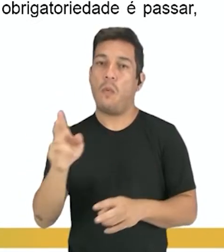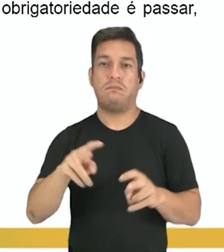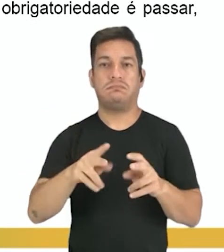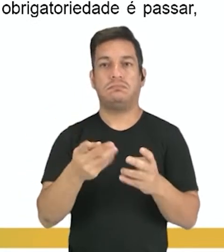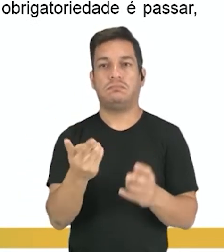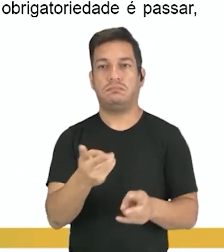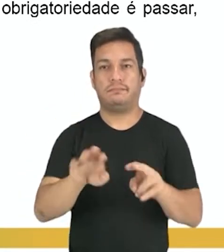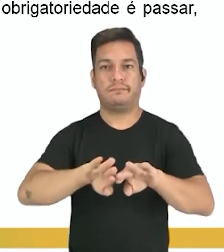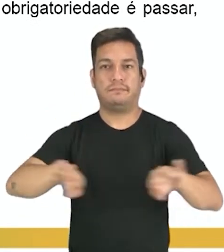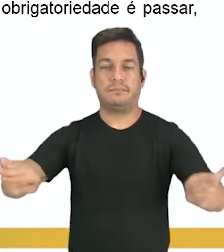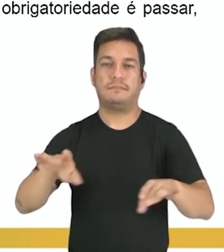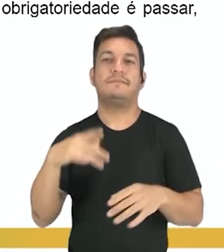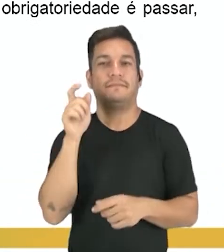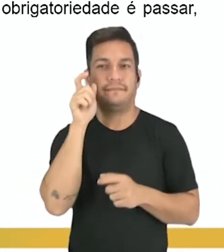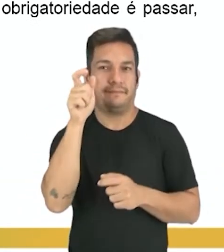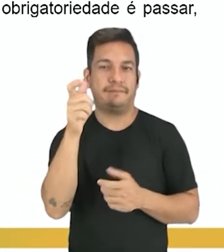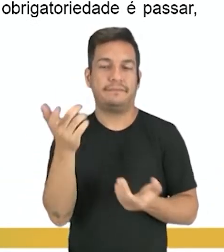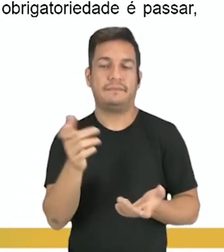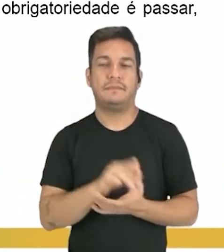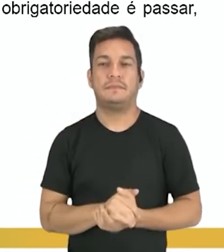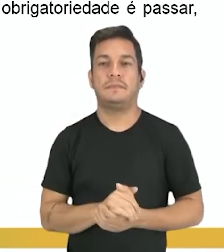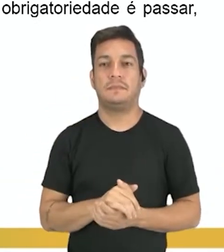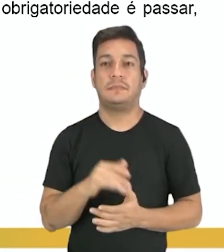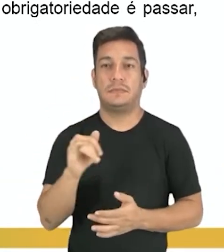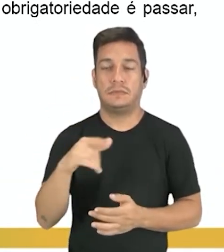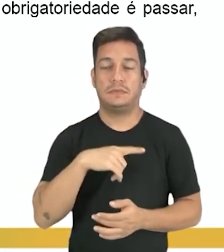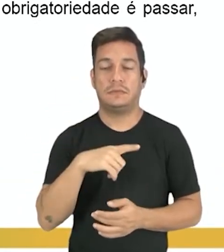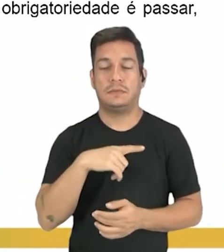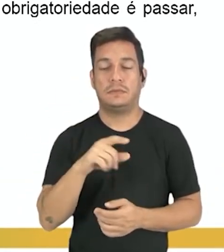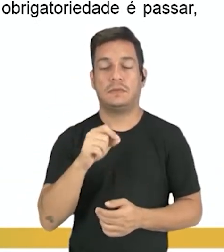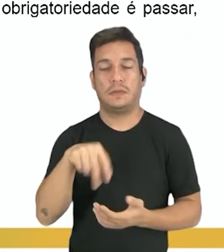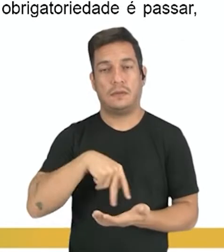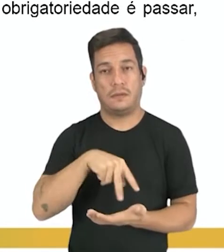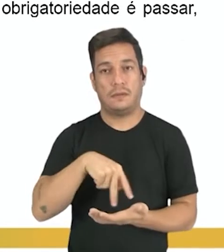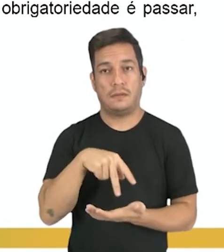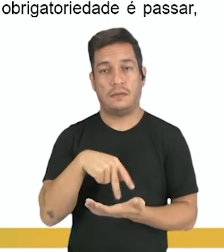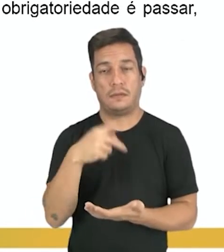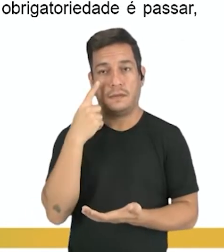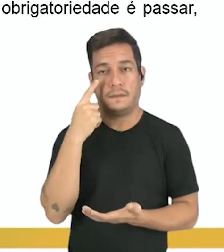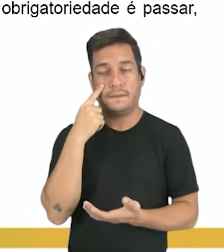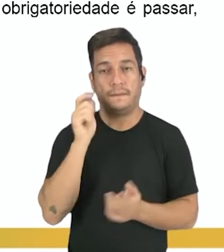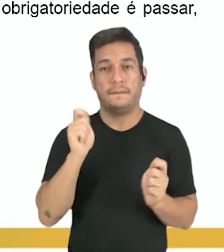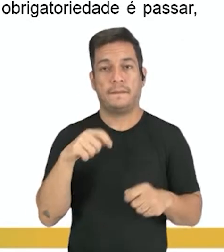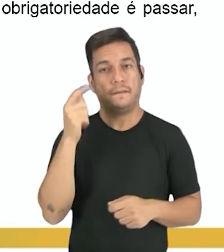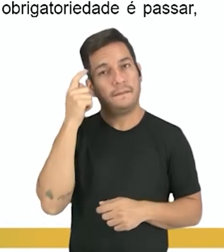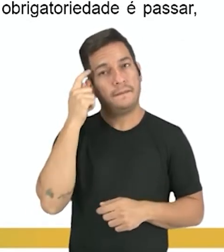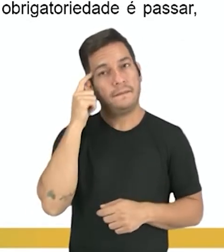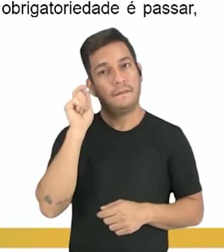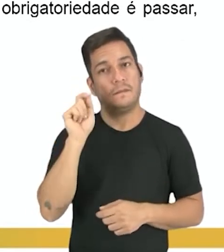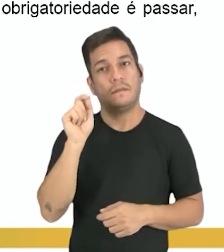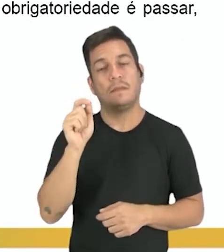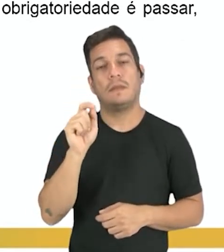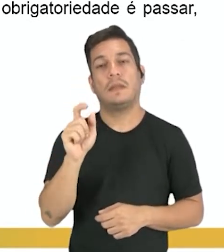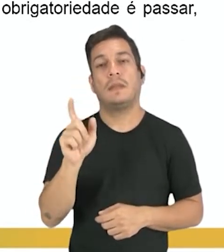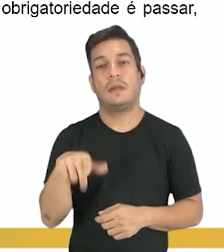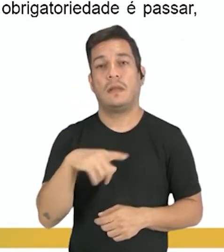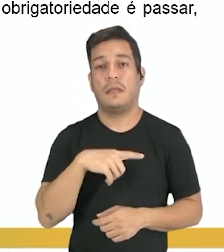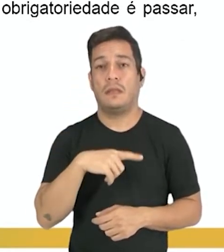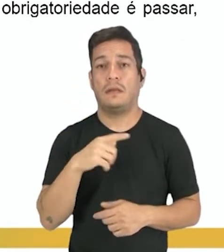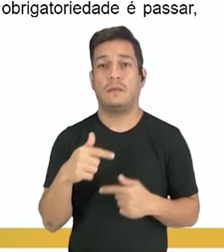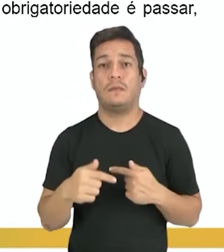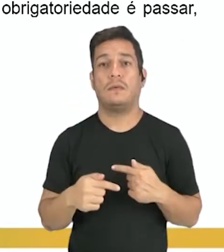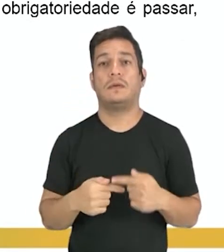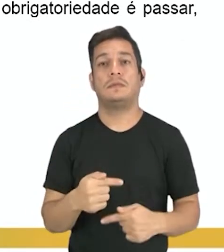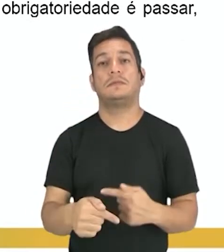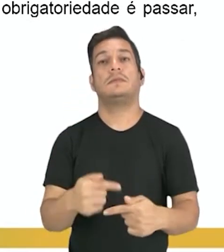muito interessante né se a gente levar em consideração é e a gente pode pensar que além de uma dança tem